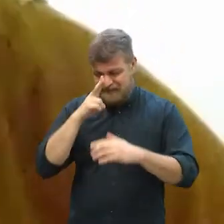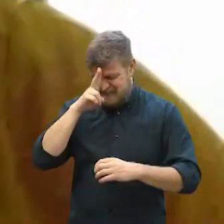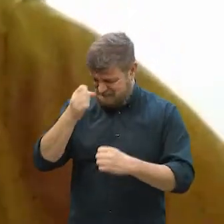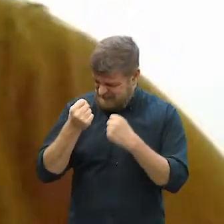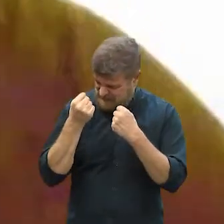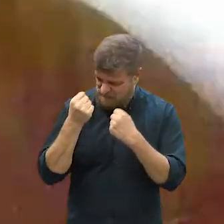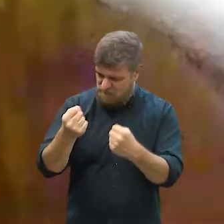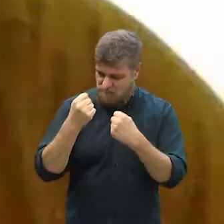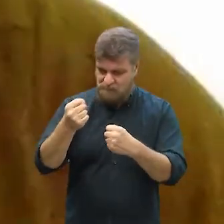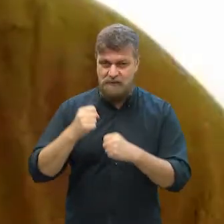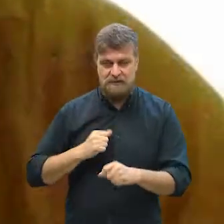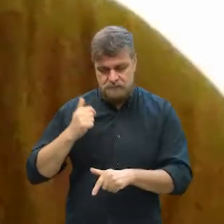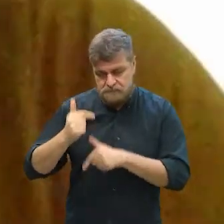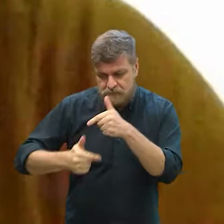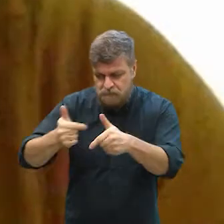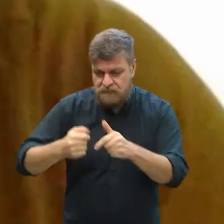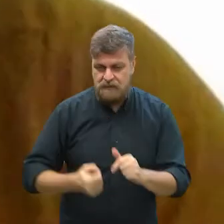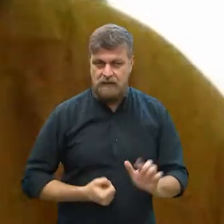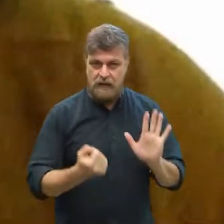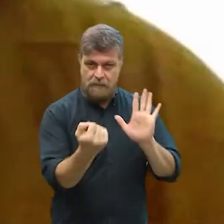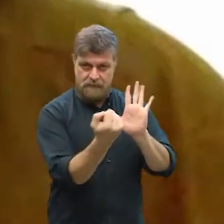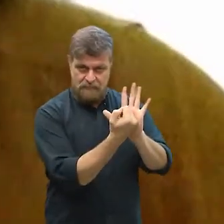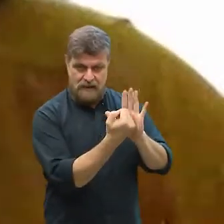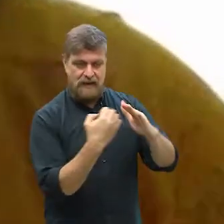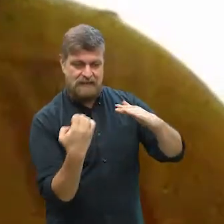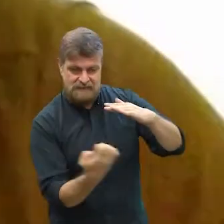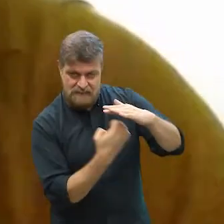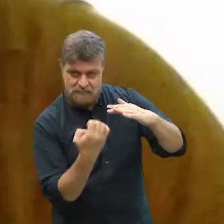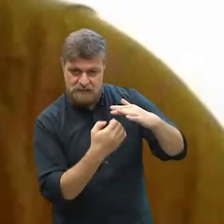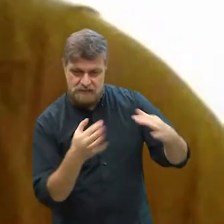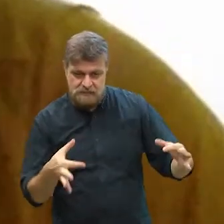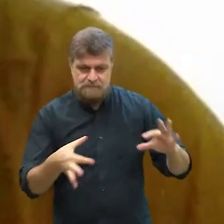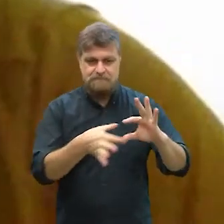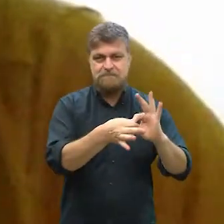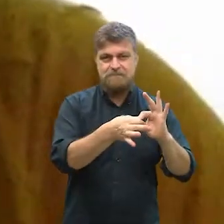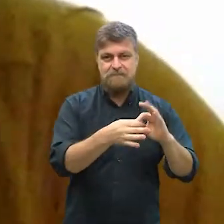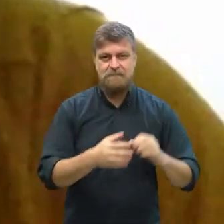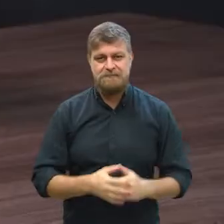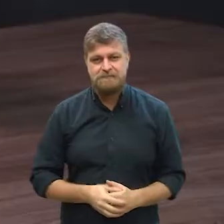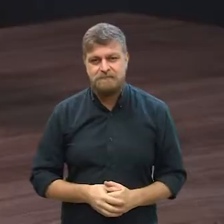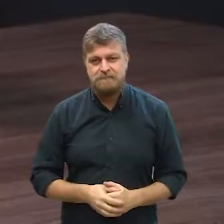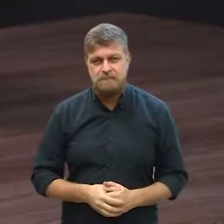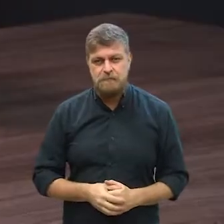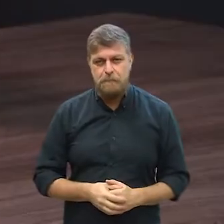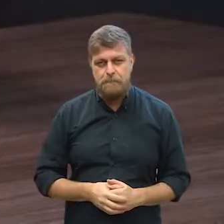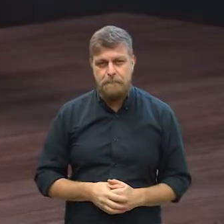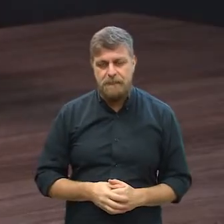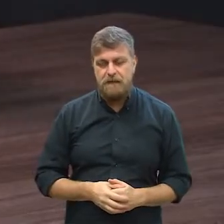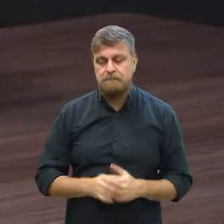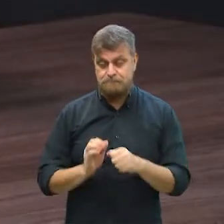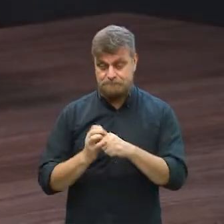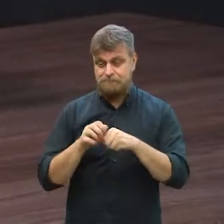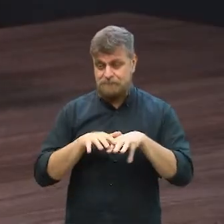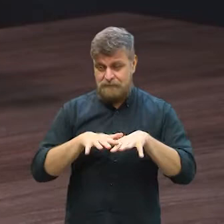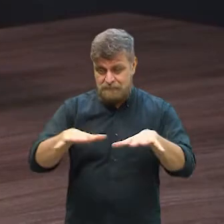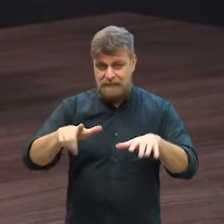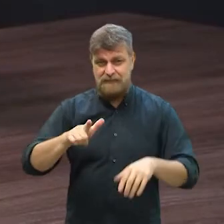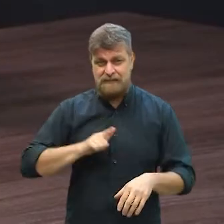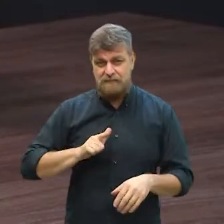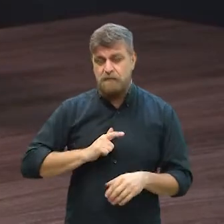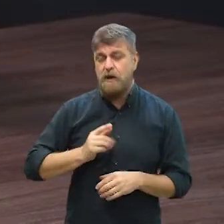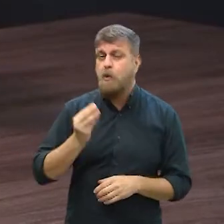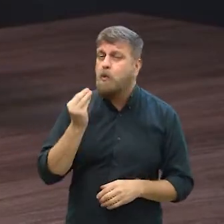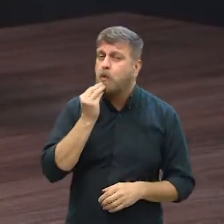forte, que entregue muito mais valor, seja para as marcas ou seja para as agências também, né? Karine, a pandemia trouxe uma